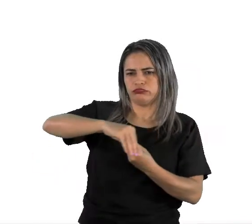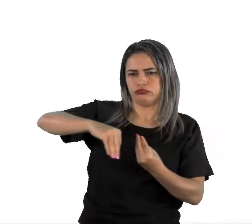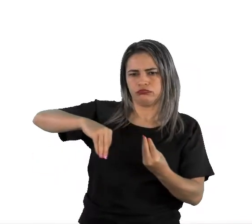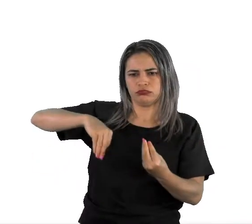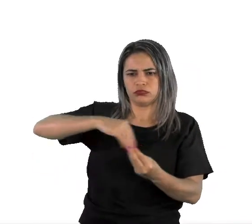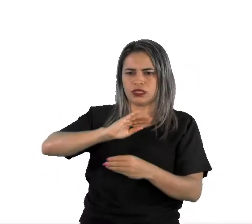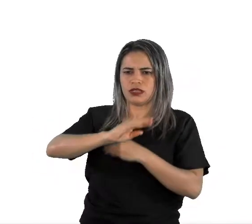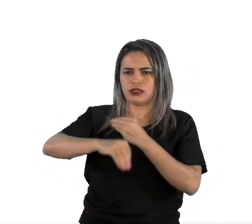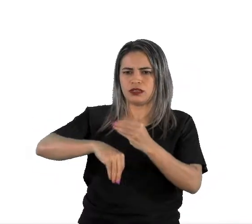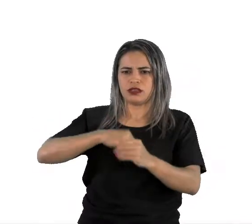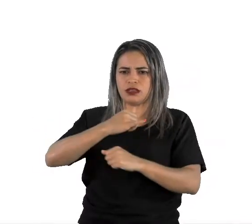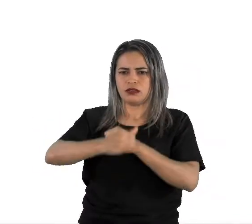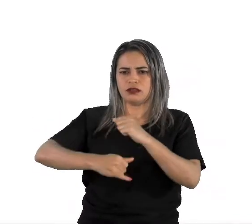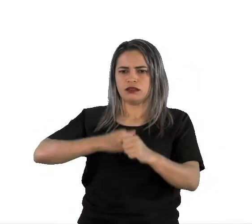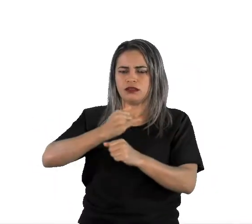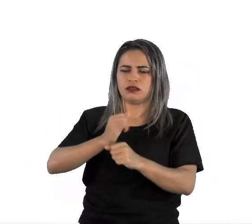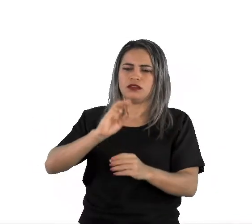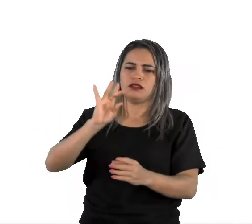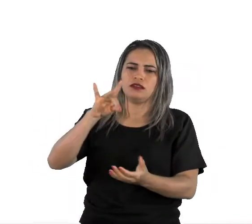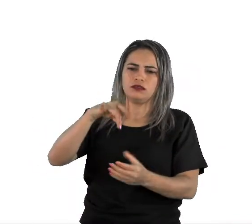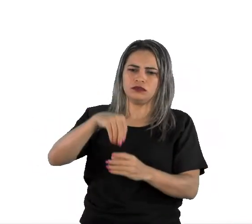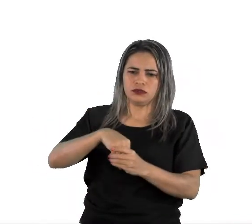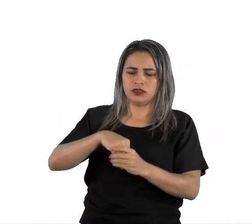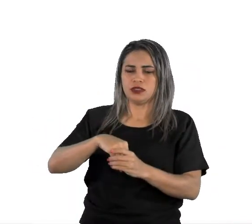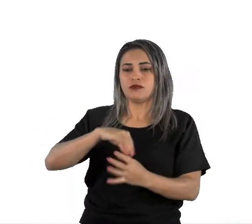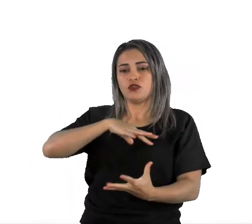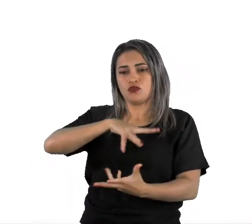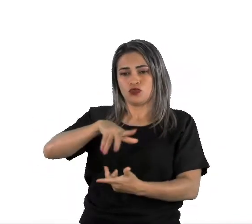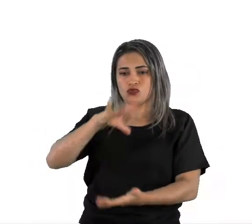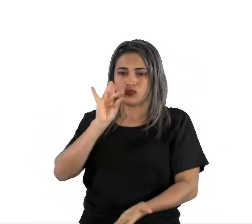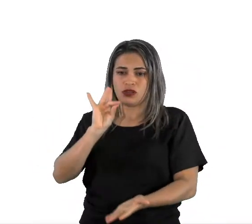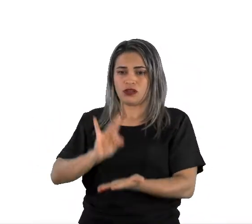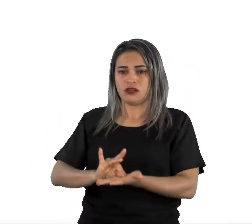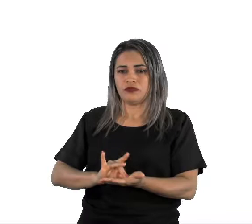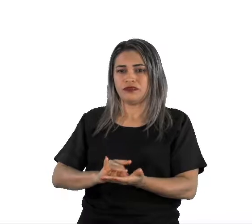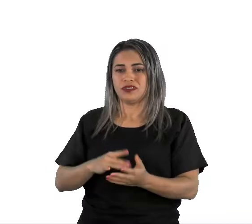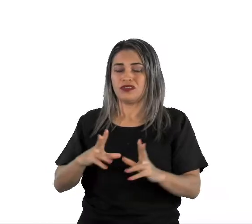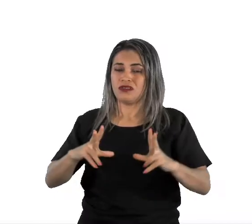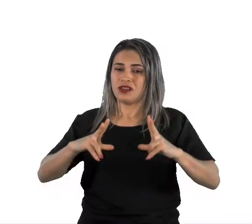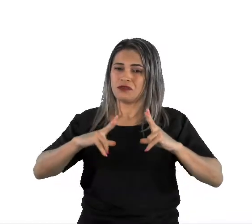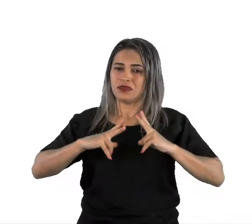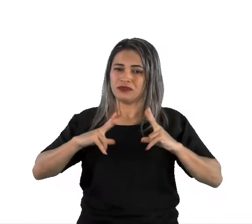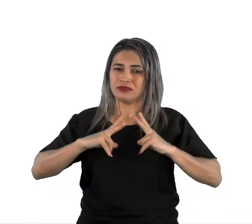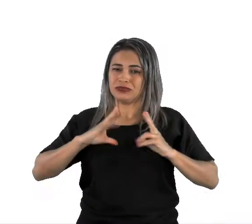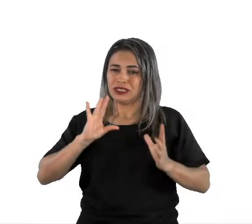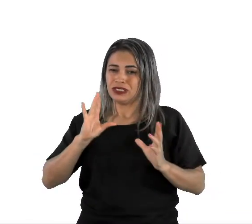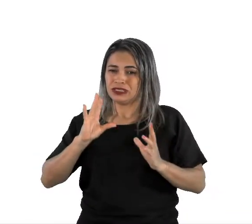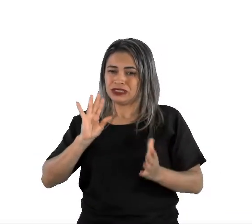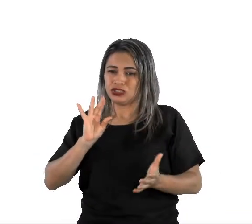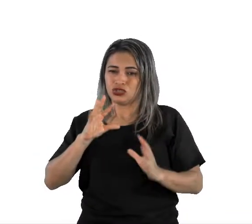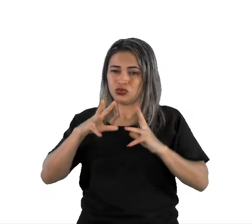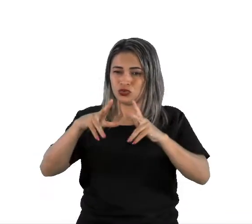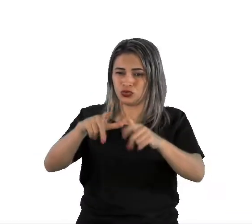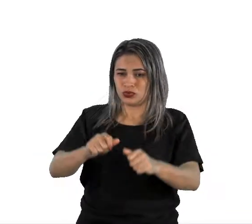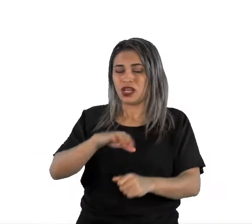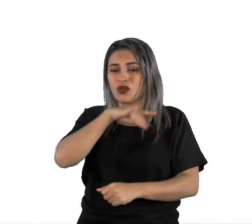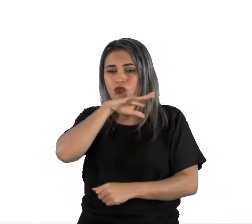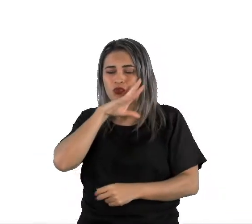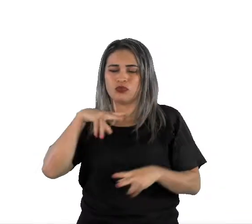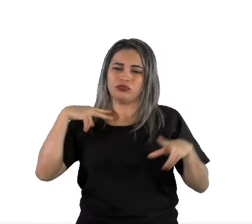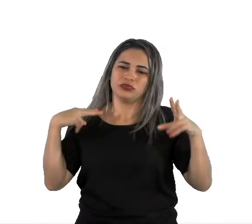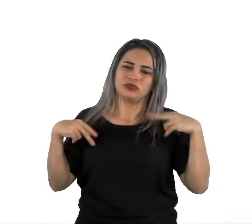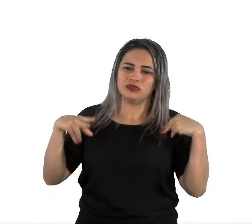e o mundo real. Neste caso, a privacidade absoluta é ruim para os adolescentes.